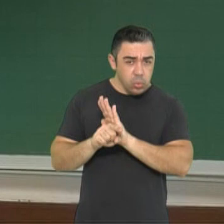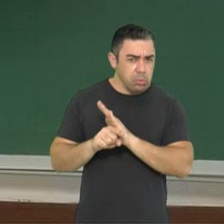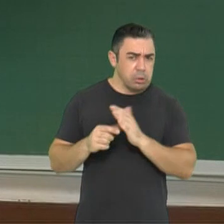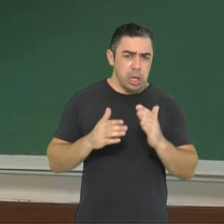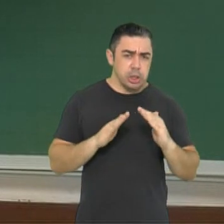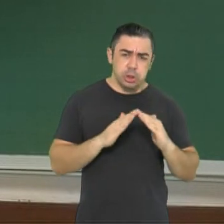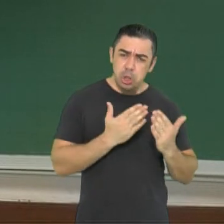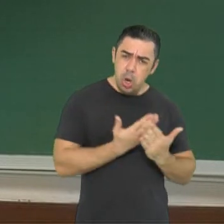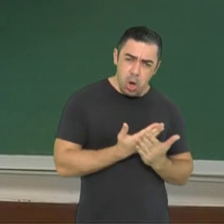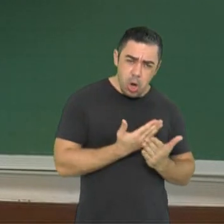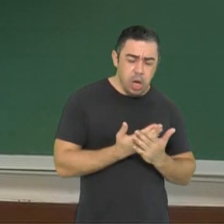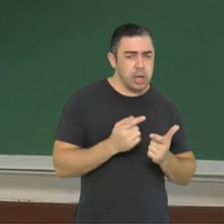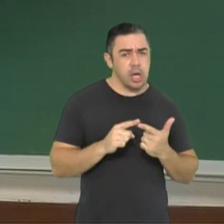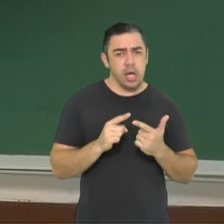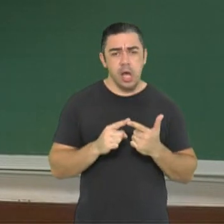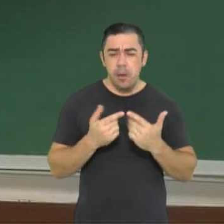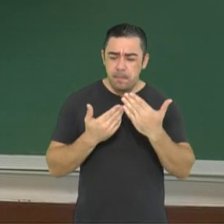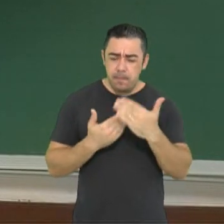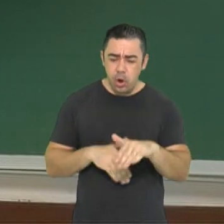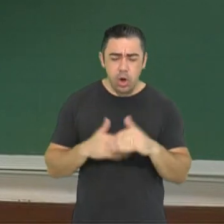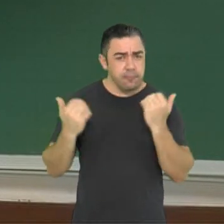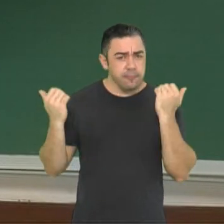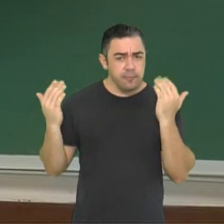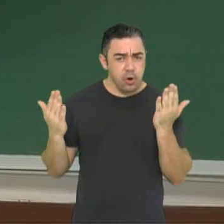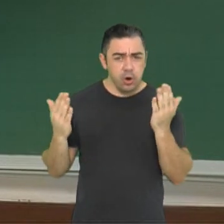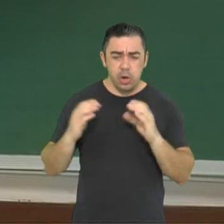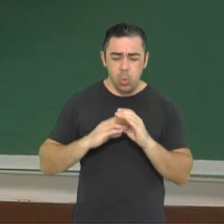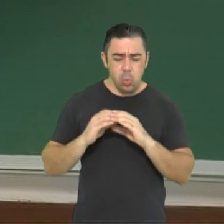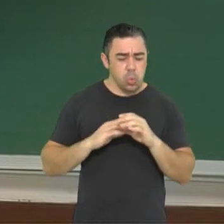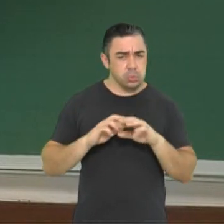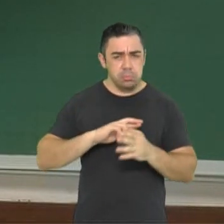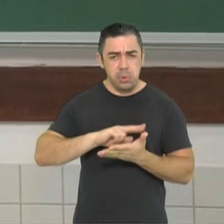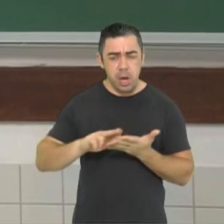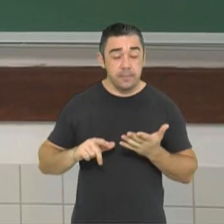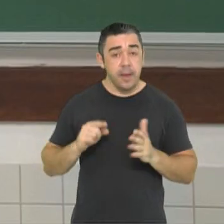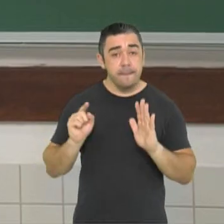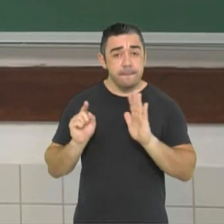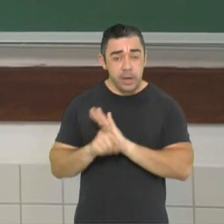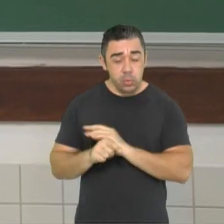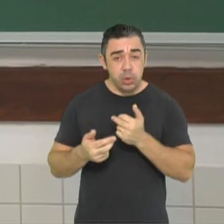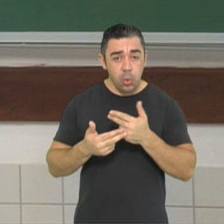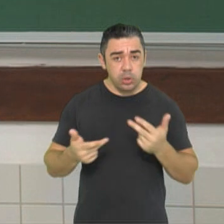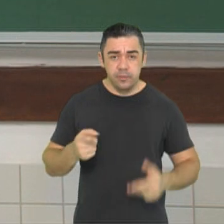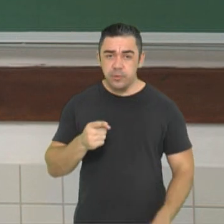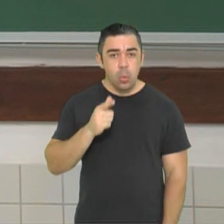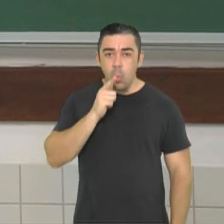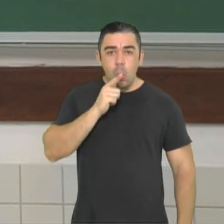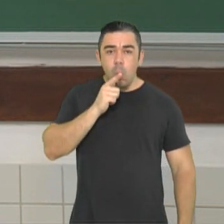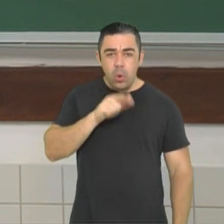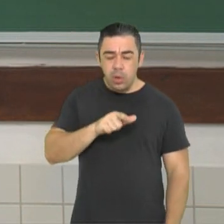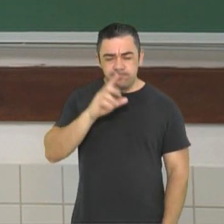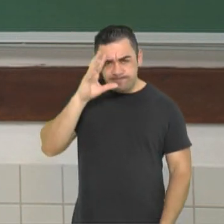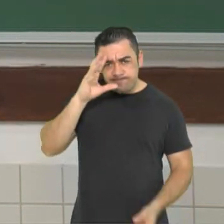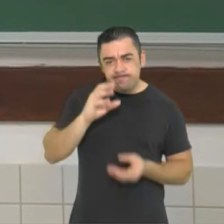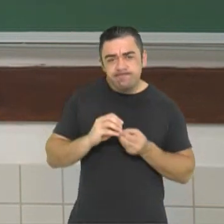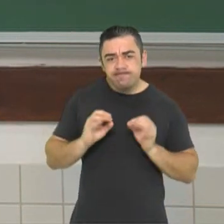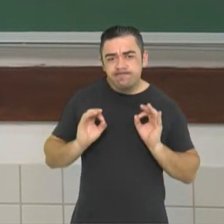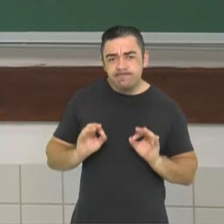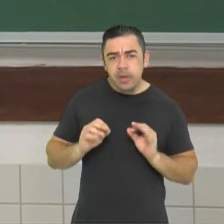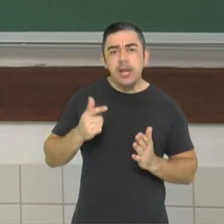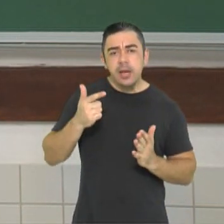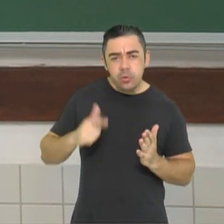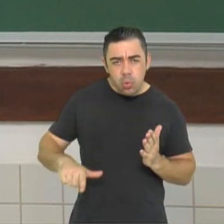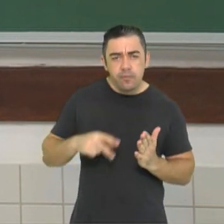na escola ou seja em alguma avaliação externa que você vai fazer, quando pergunta essas coisas e você não consegue compreender,